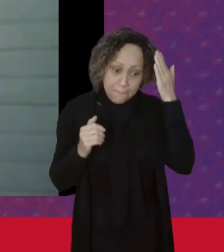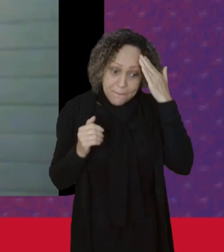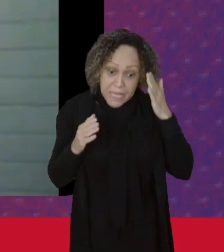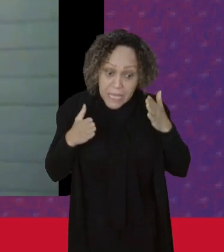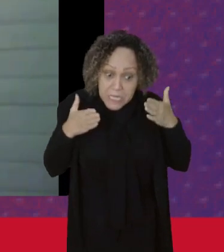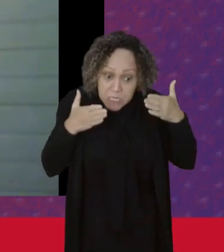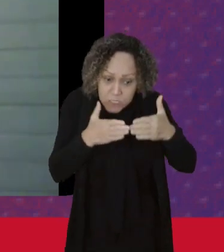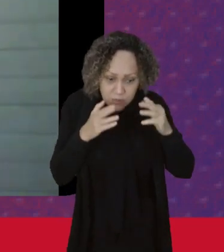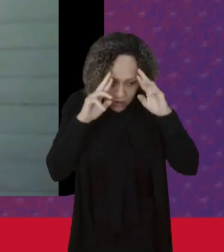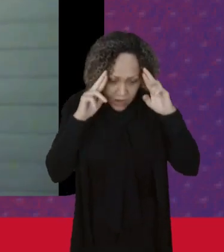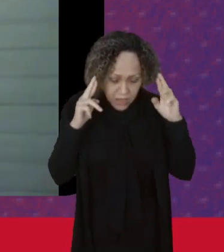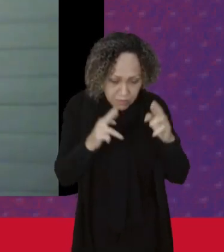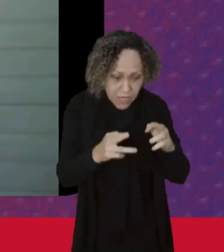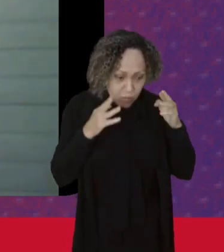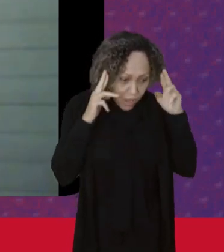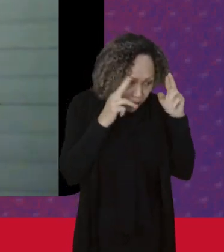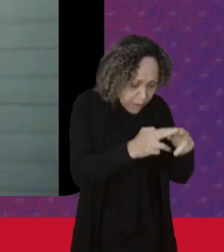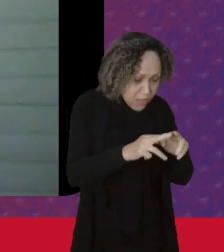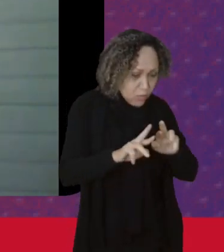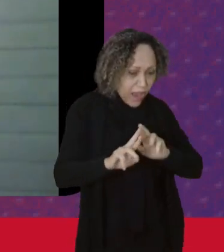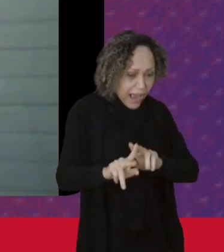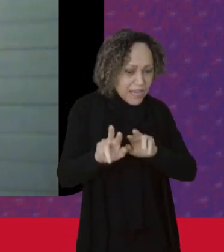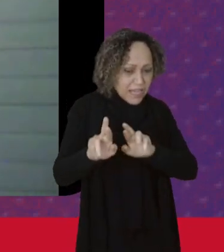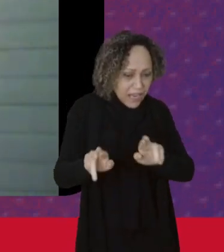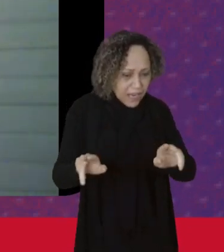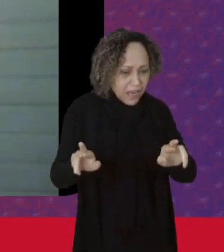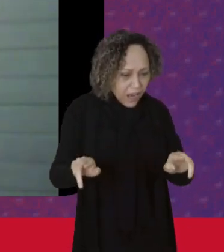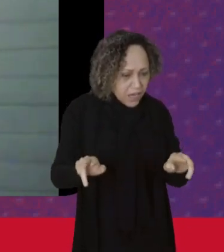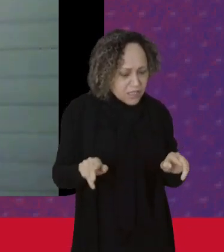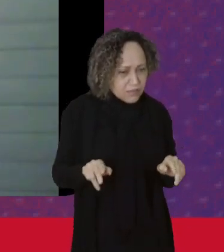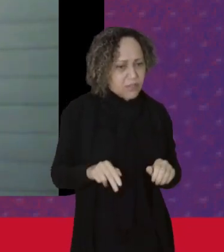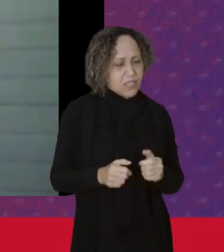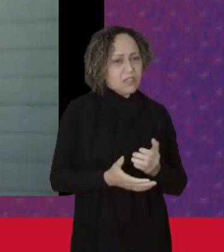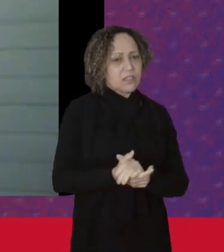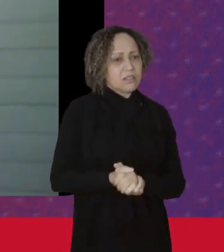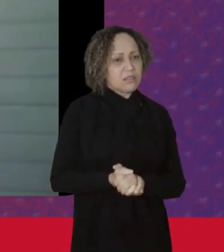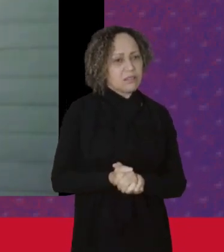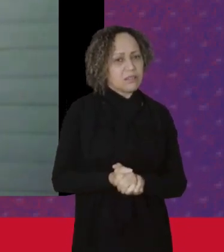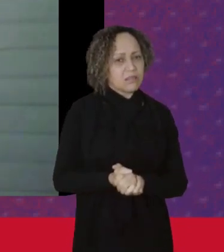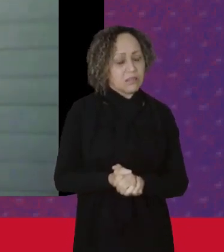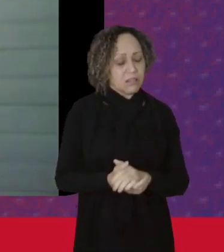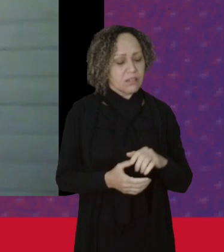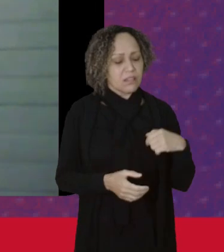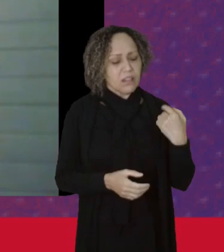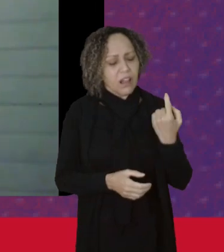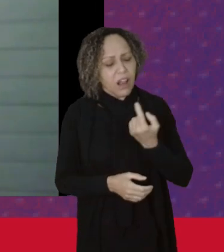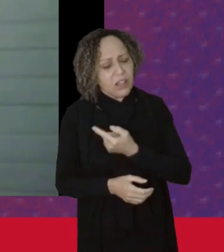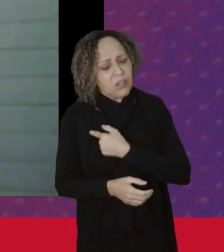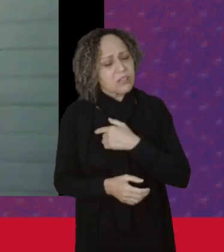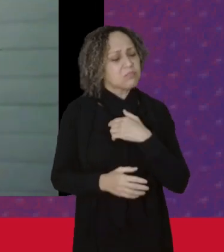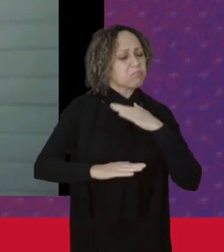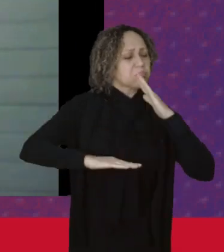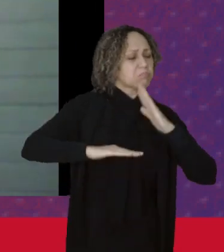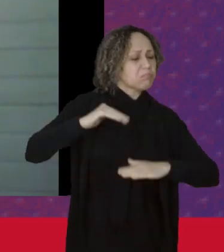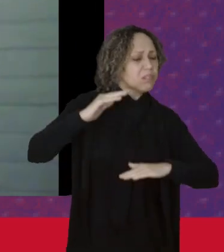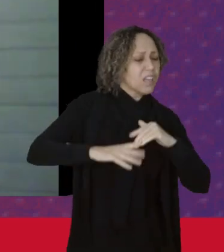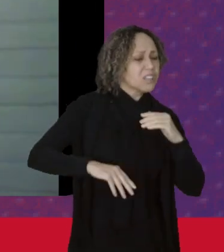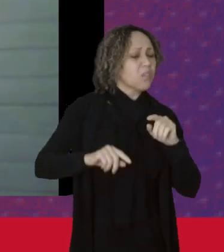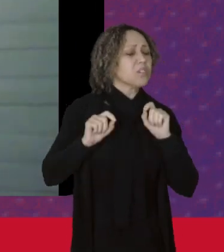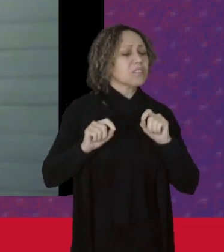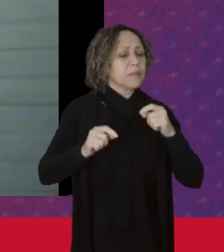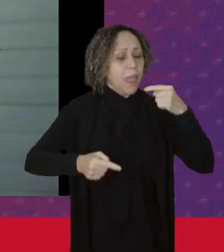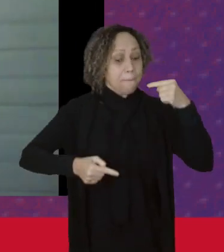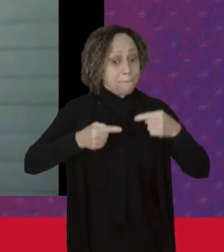nossos atendimentos e durante as nossas construções de ações e de políticas